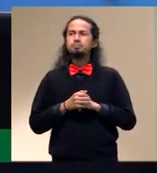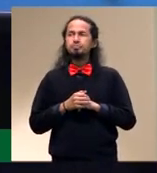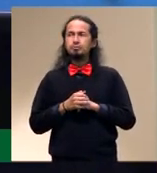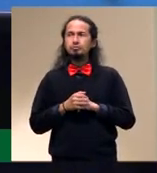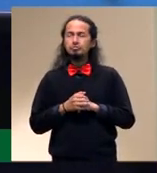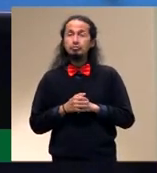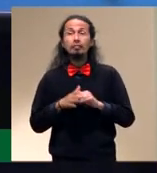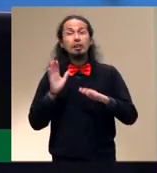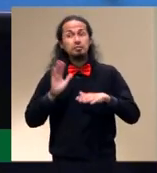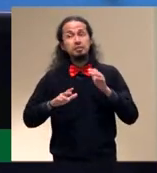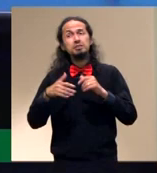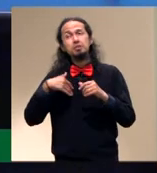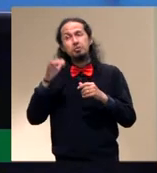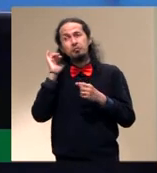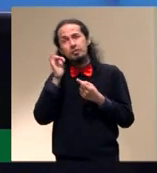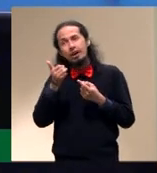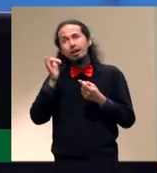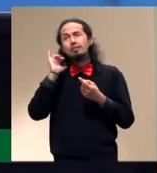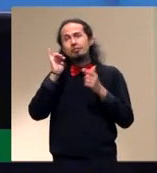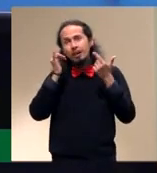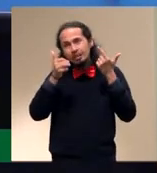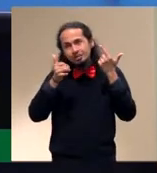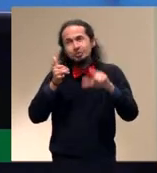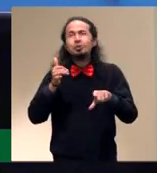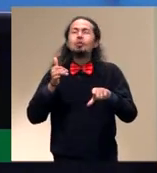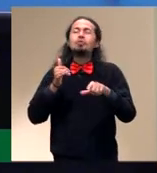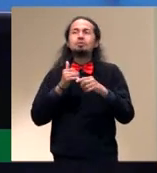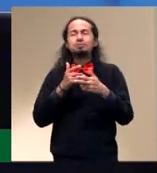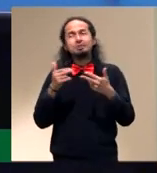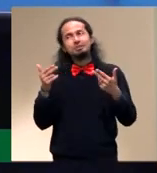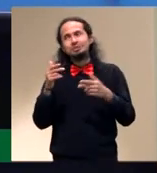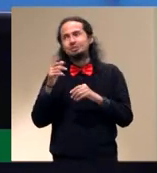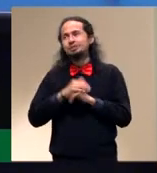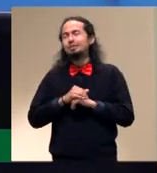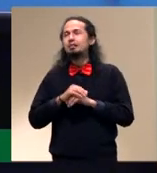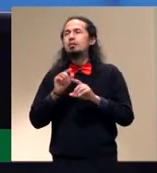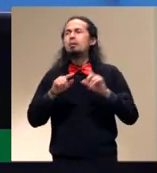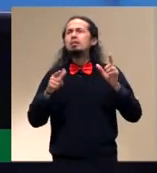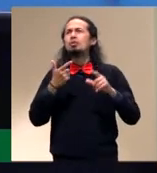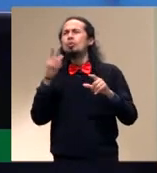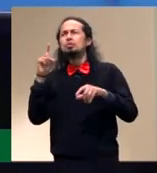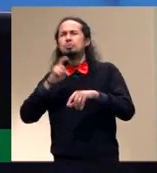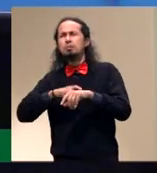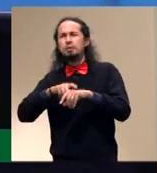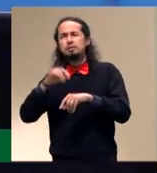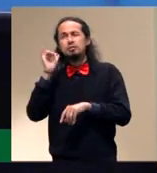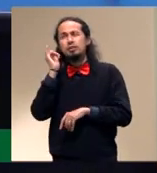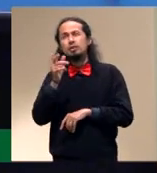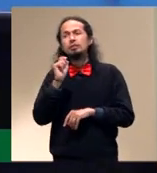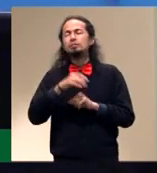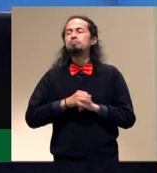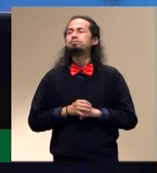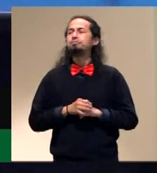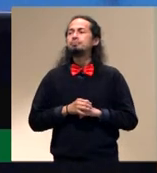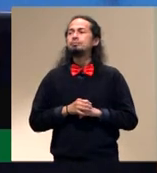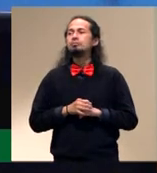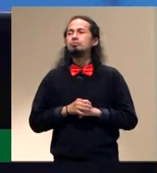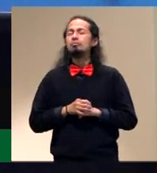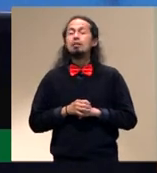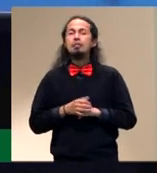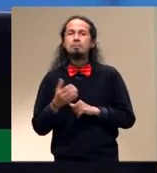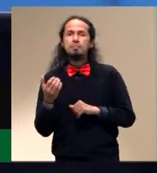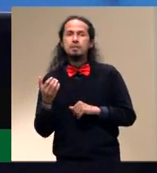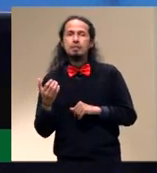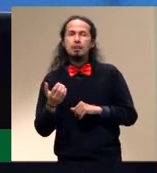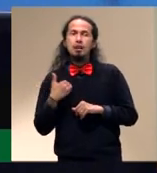repete um pouco as histórias. Mas uma história que eu já contei em outro momento, quando a gente escreveu, no caso esse, não vou